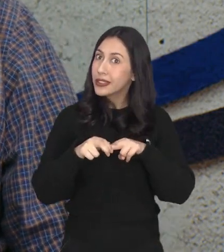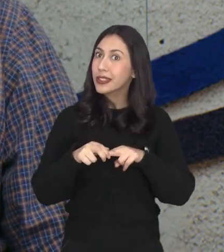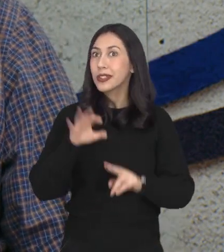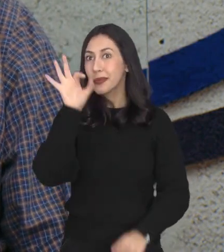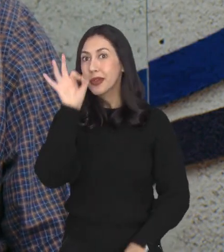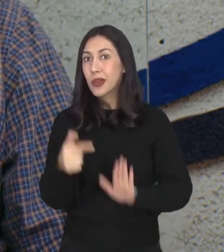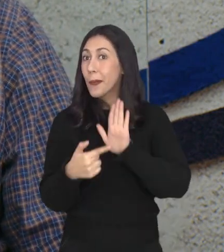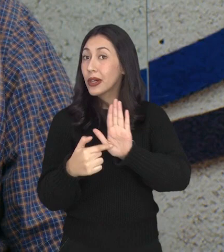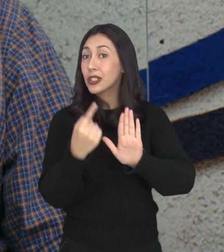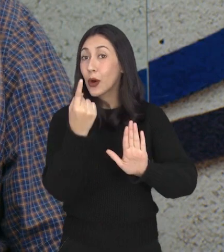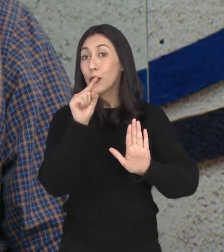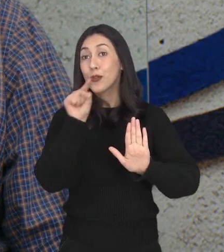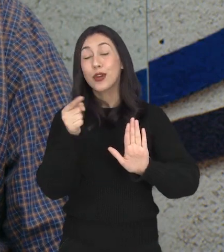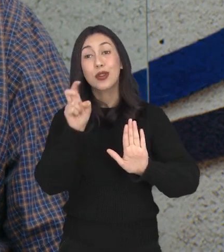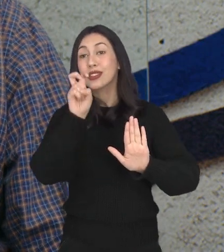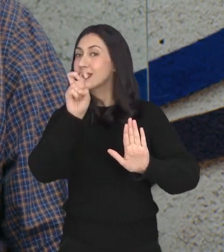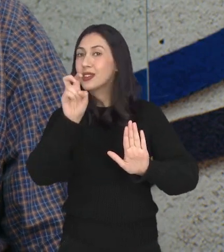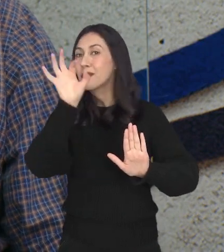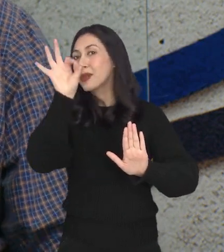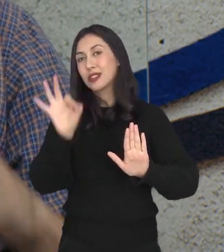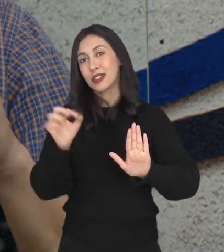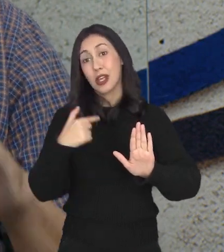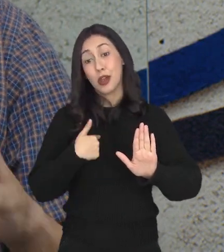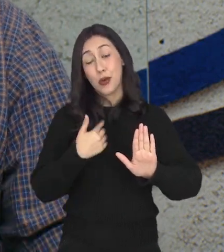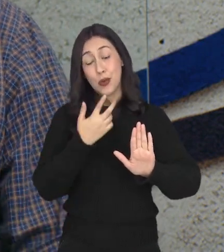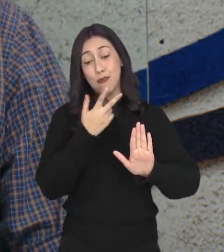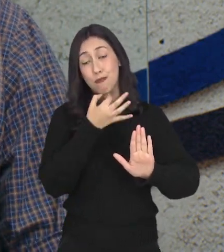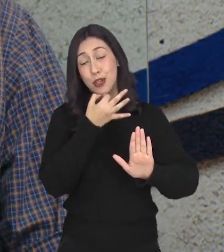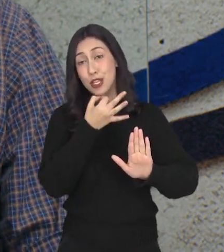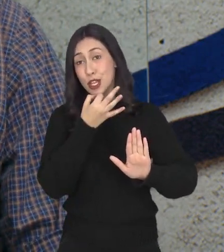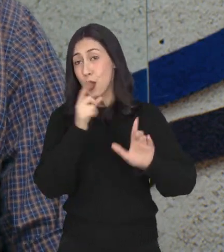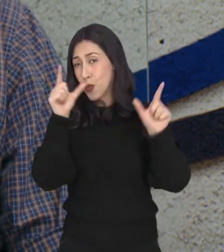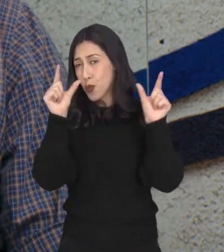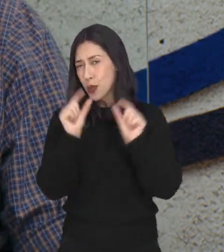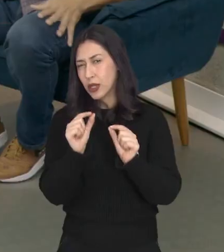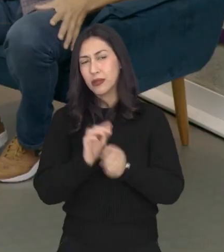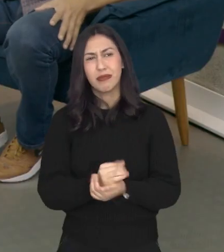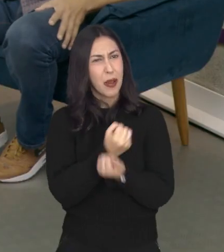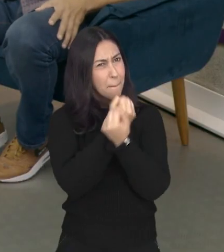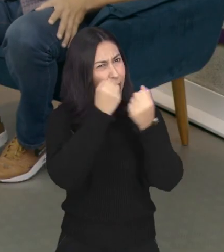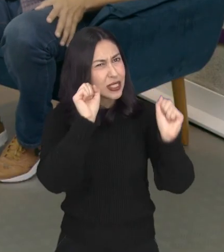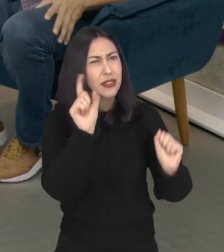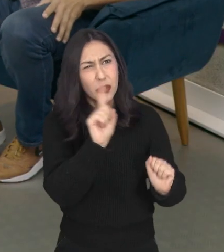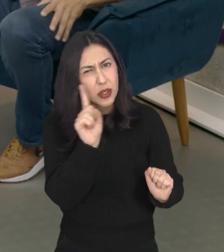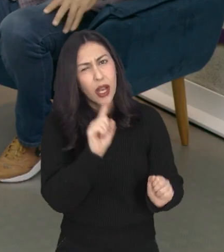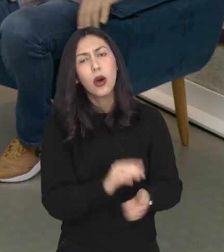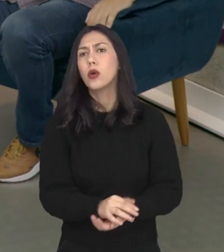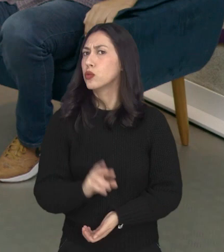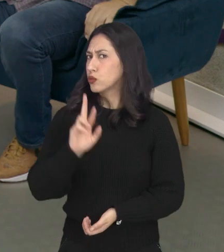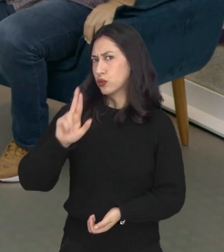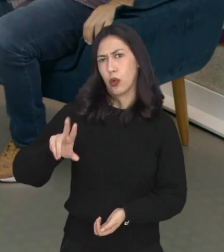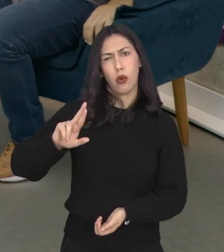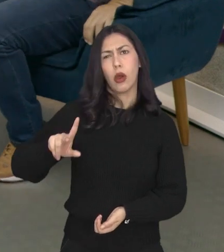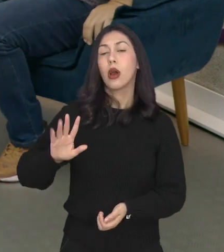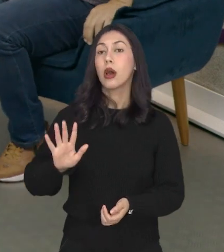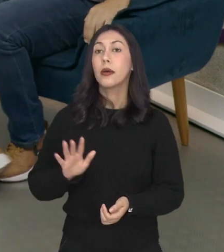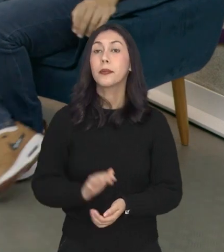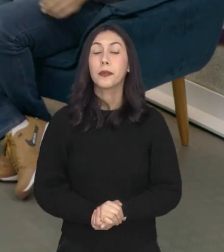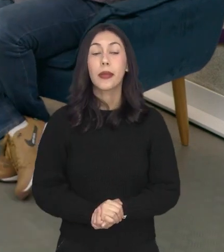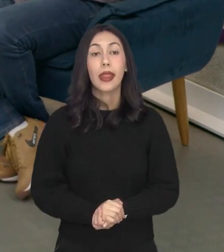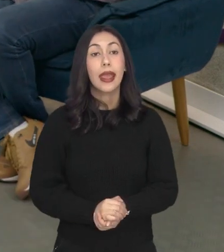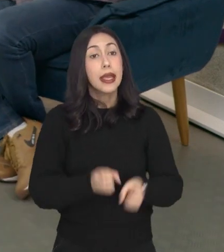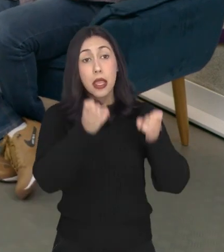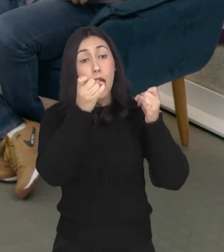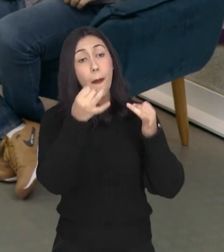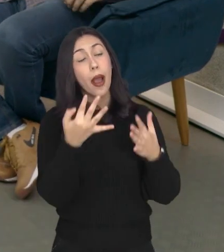que a estatística fala 1,5, que eu acredito que seja até menos. Mas não é impossível também. Não é impossível. O Edmilson